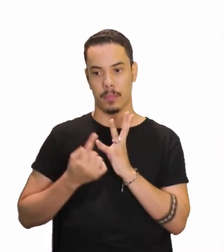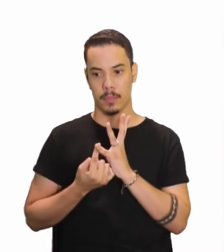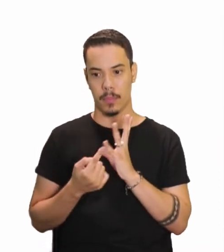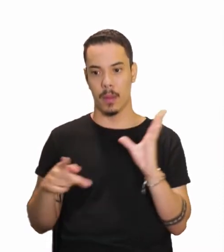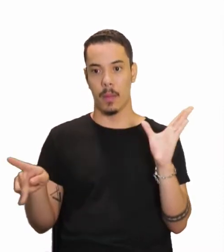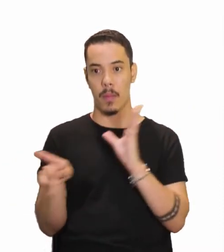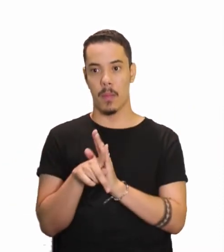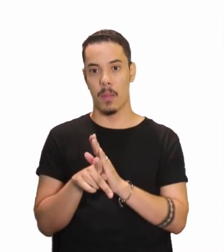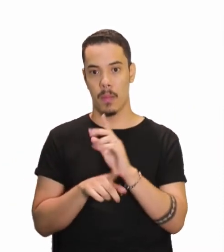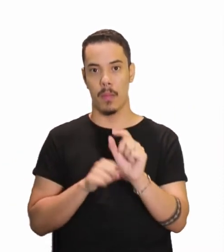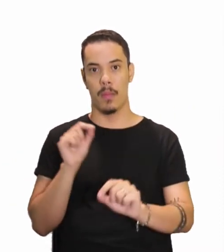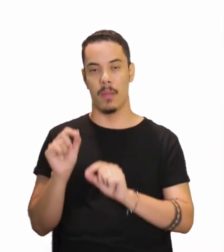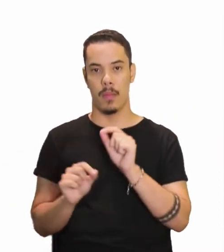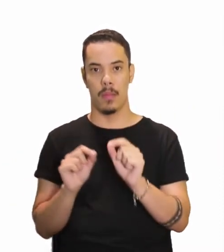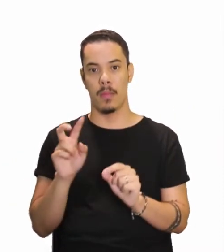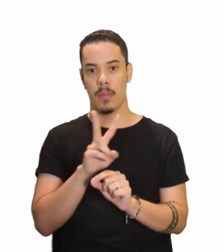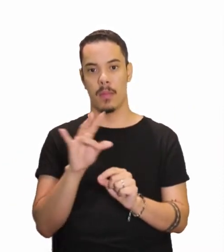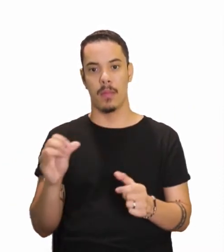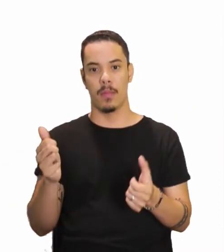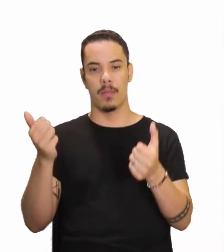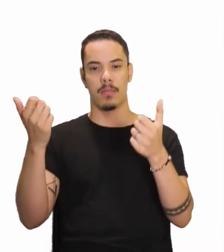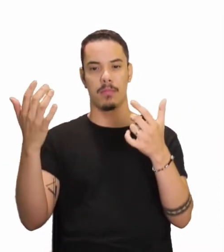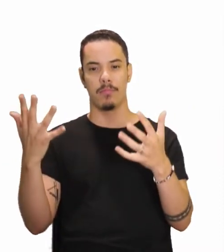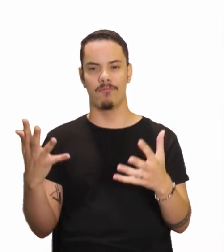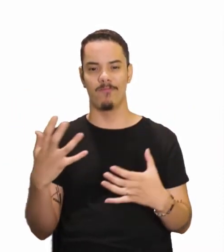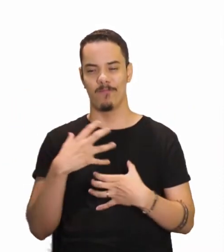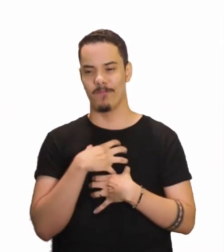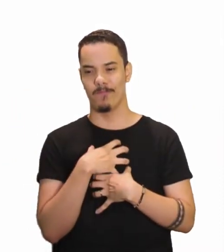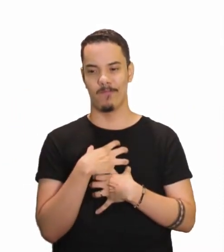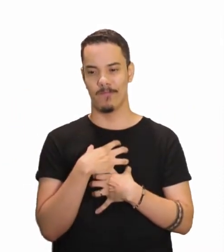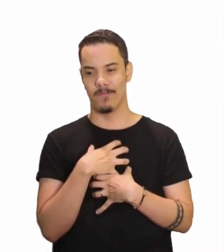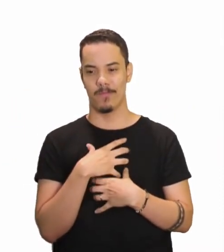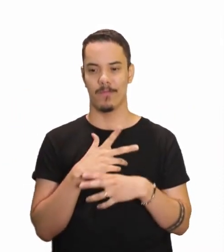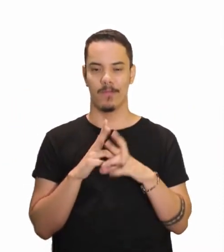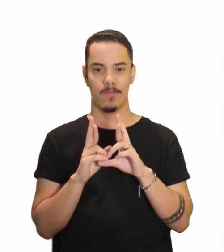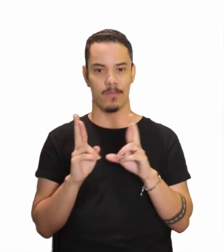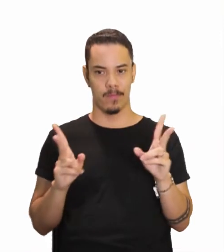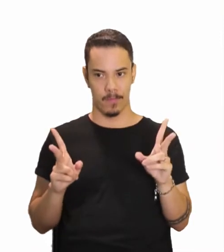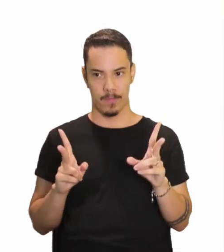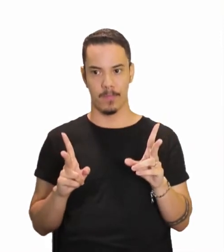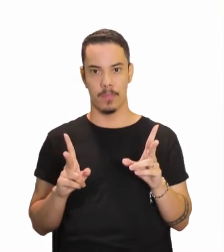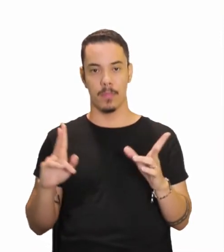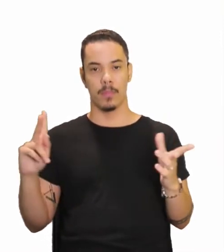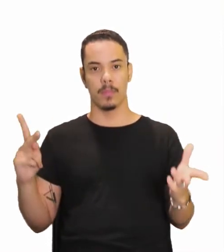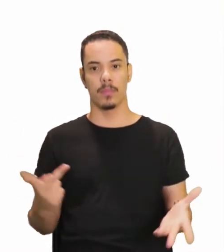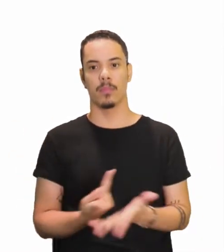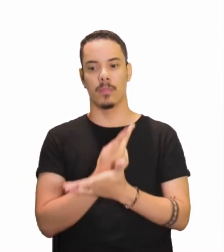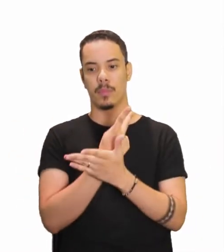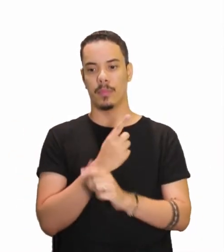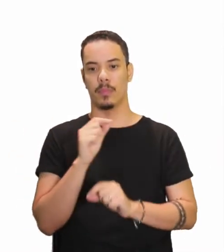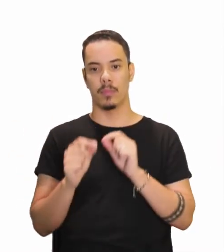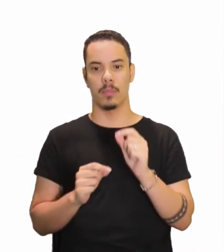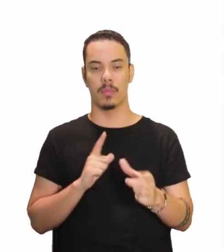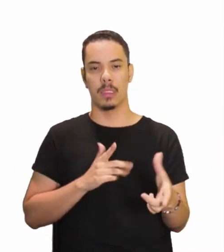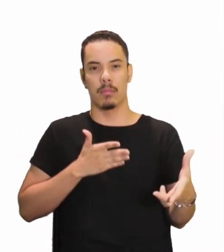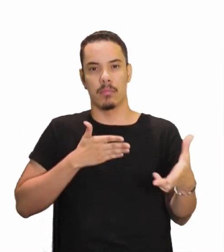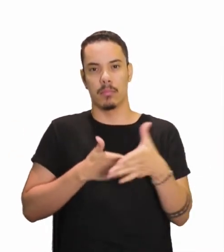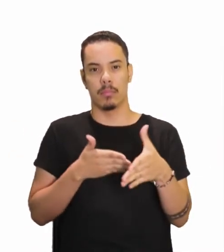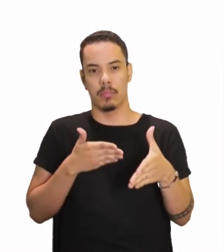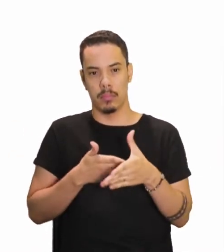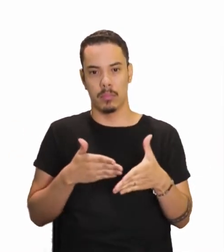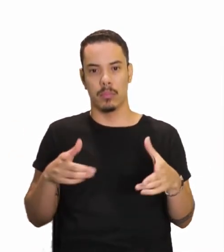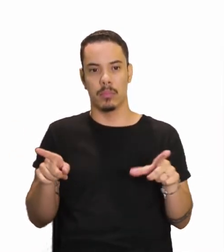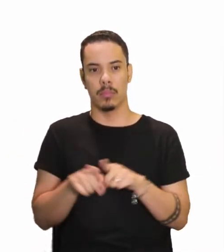aqueles aí que vão trazer um ruído, certo? E aí ocasionando pela dificuldade,